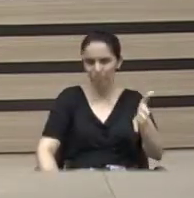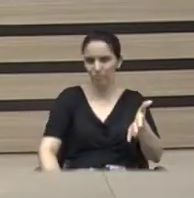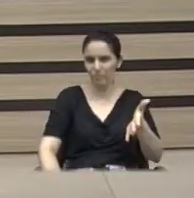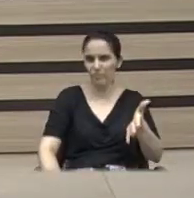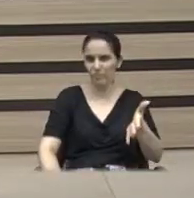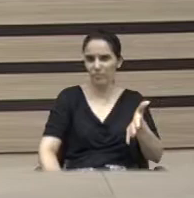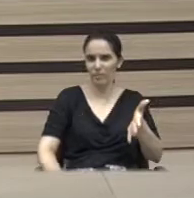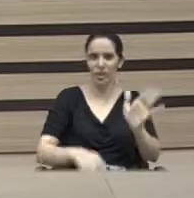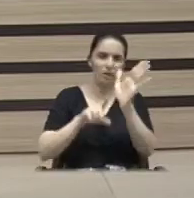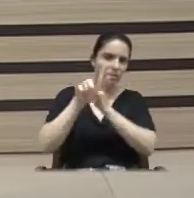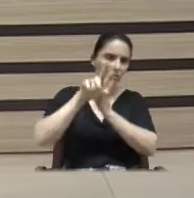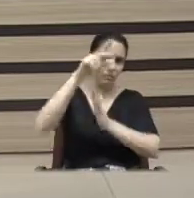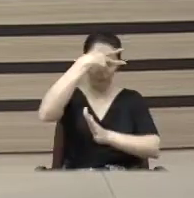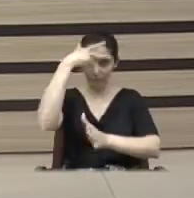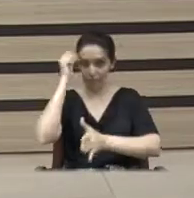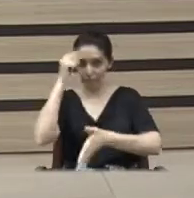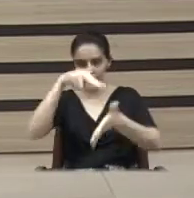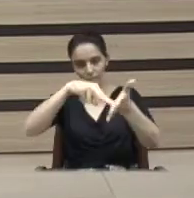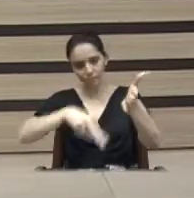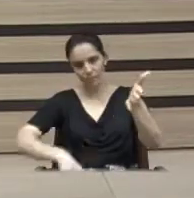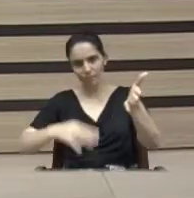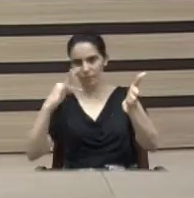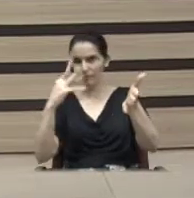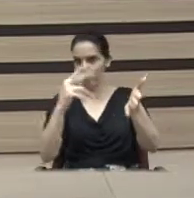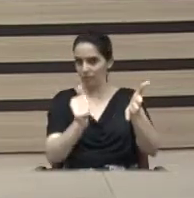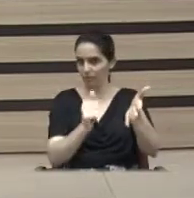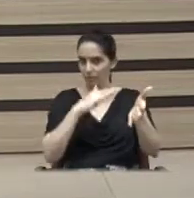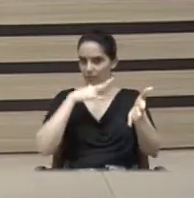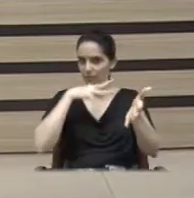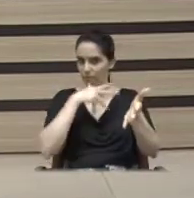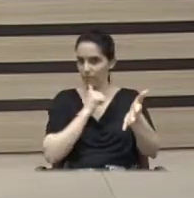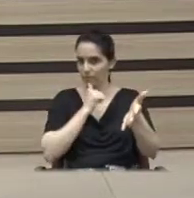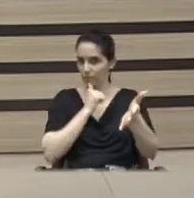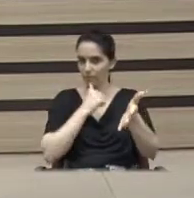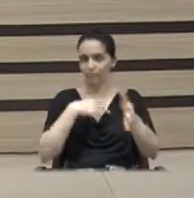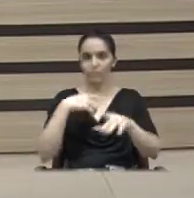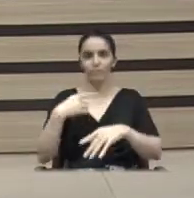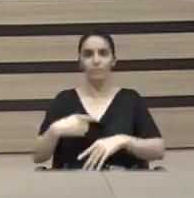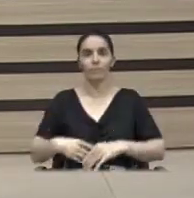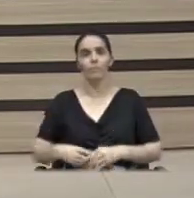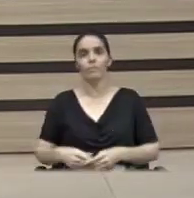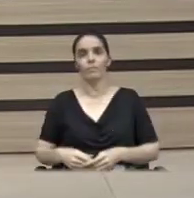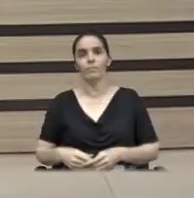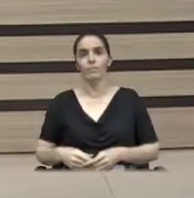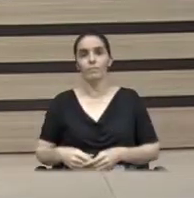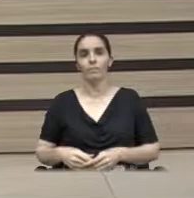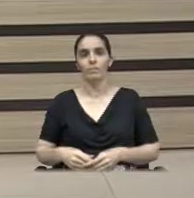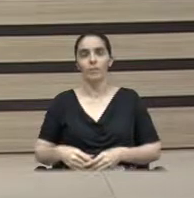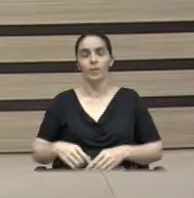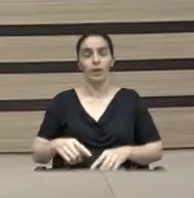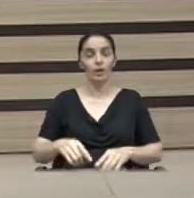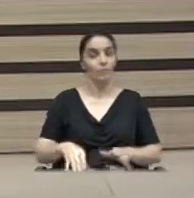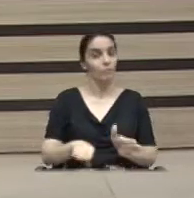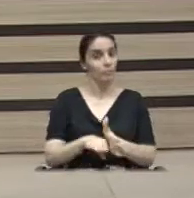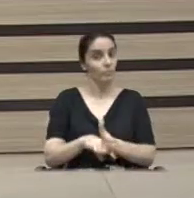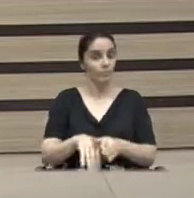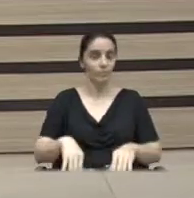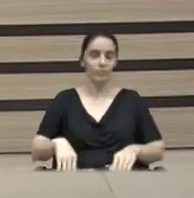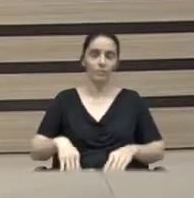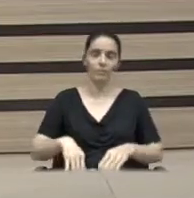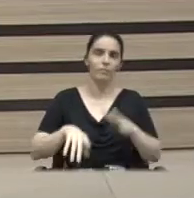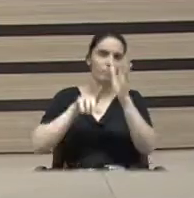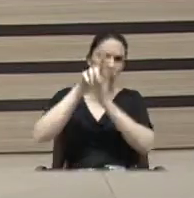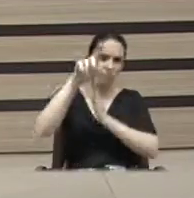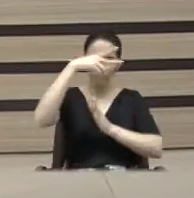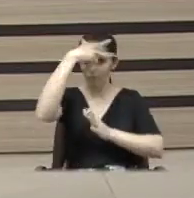ser lidos e a leitura na íntegra vai ultrapassar o horário, e tendo em vista que esses requerimentos já estão no site, na internet, já é de